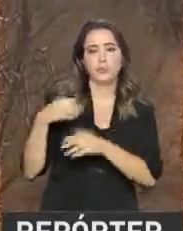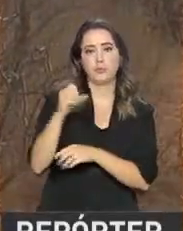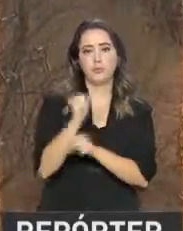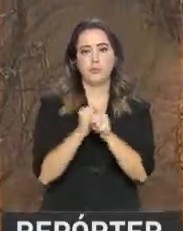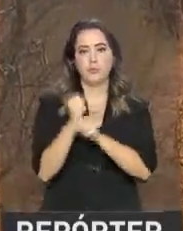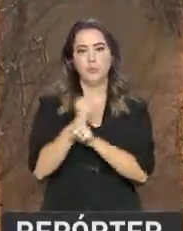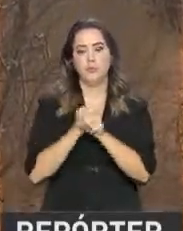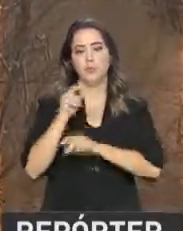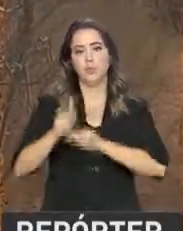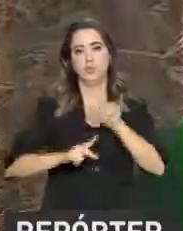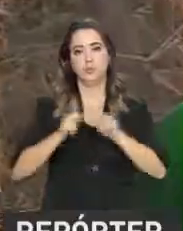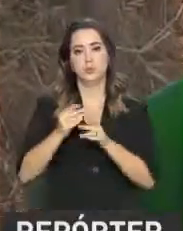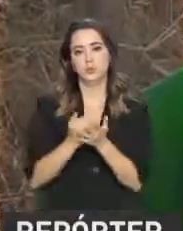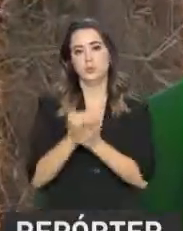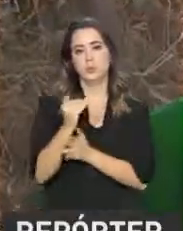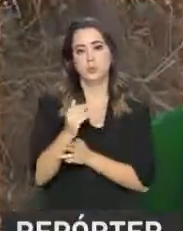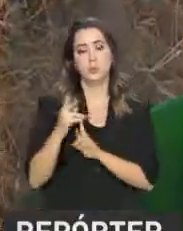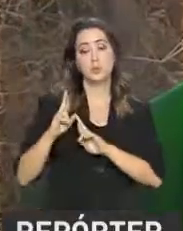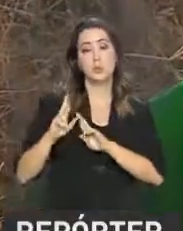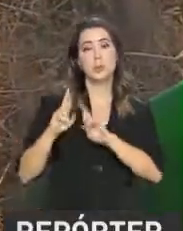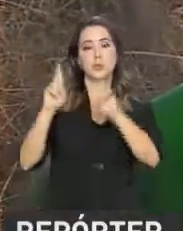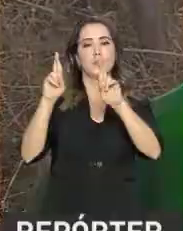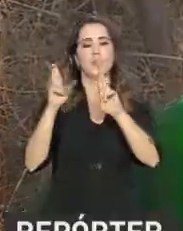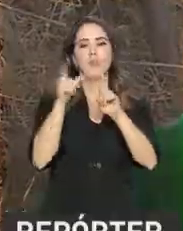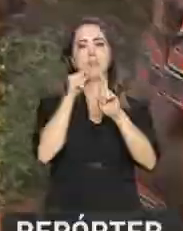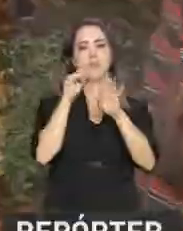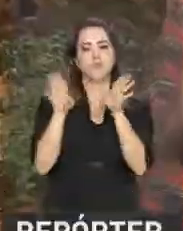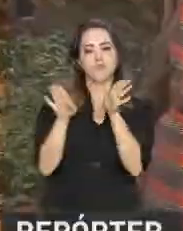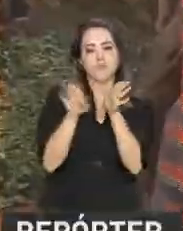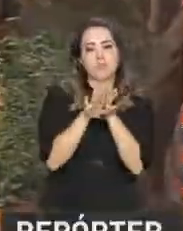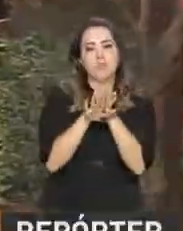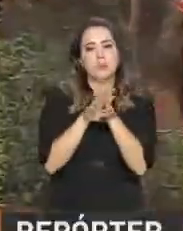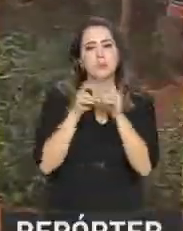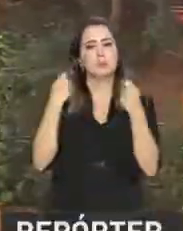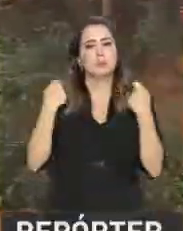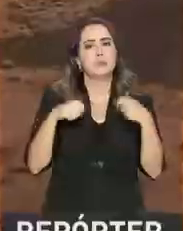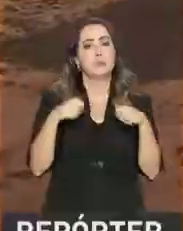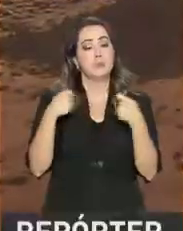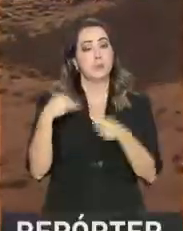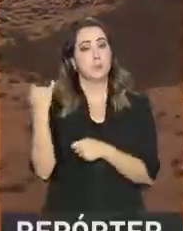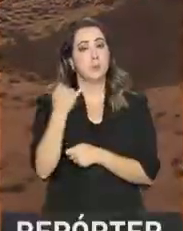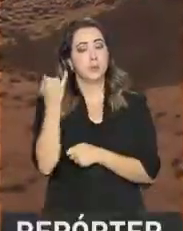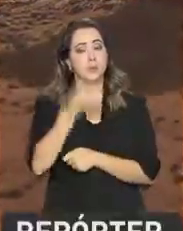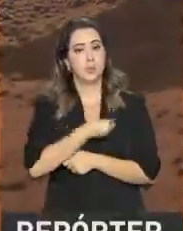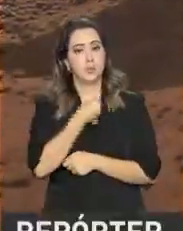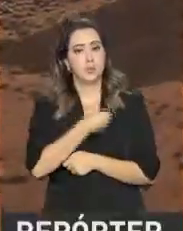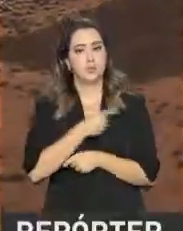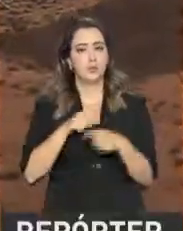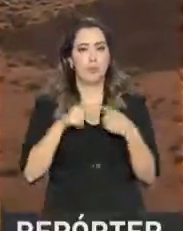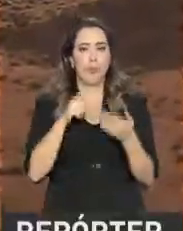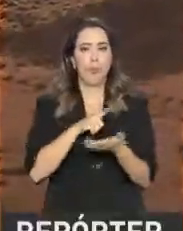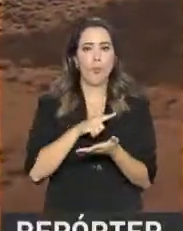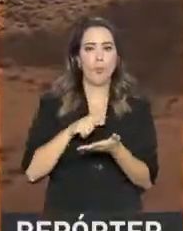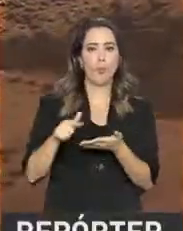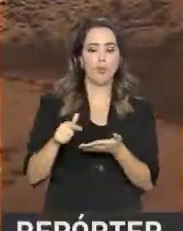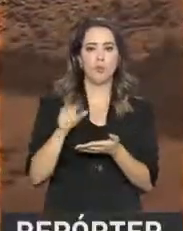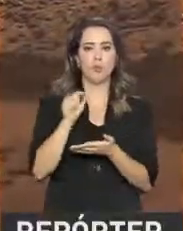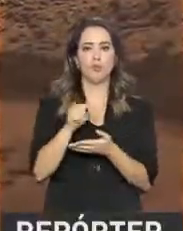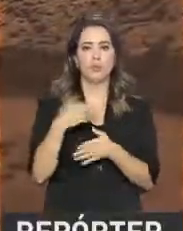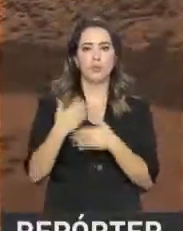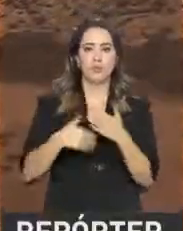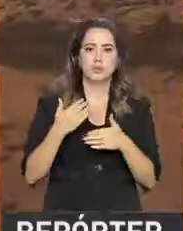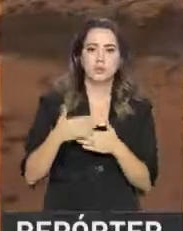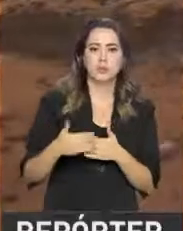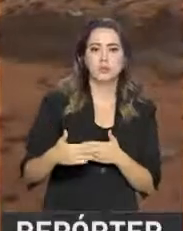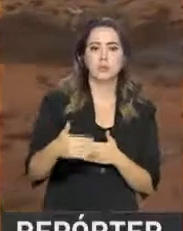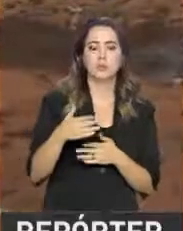essa população começou a ter esperança de que a água, tão essencial para a vida, mas tão escassa na região, passaria